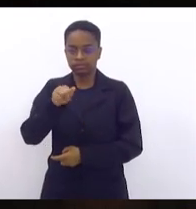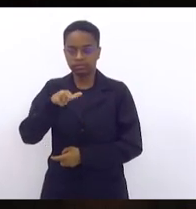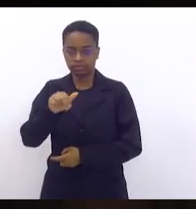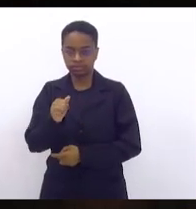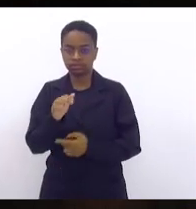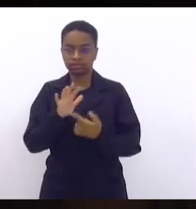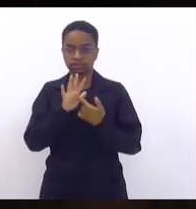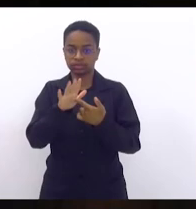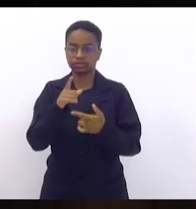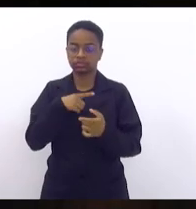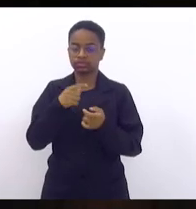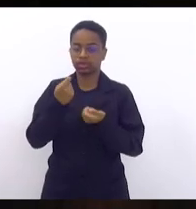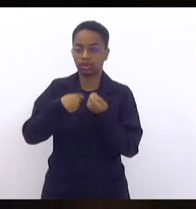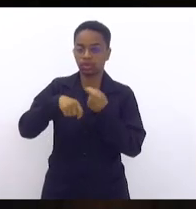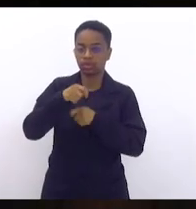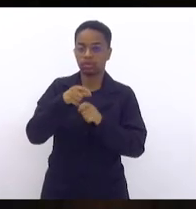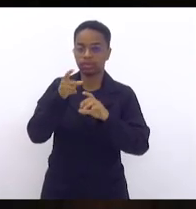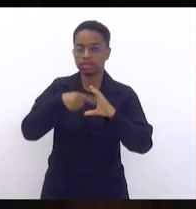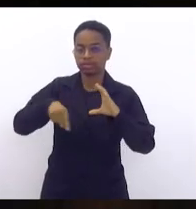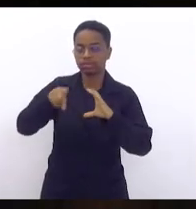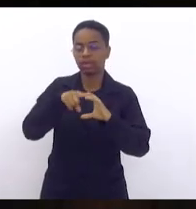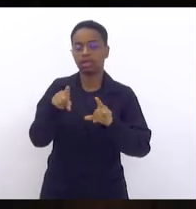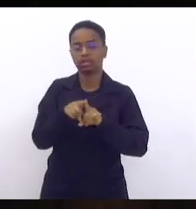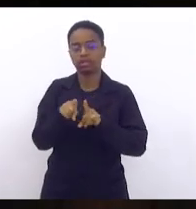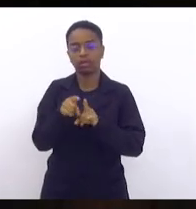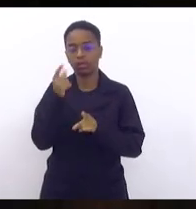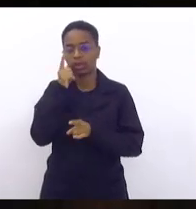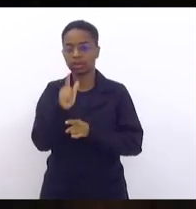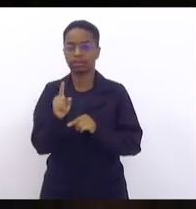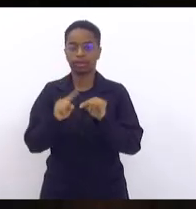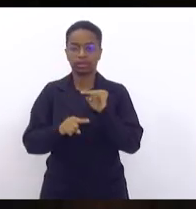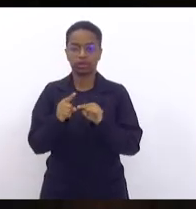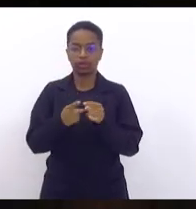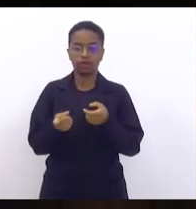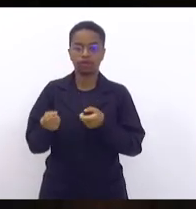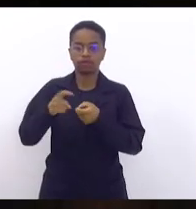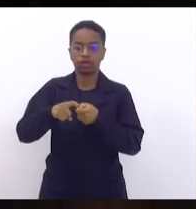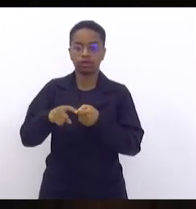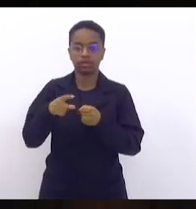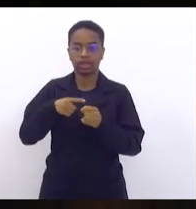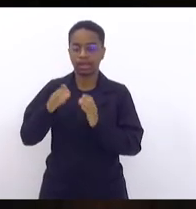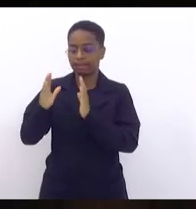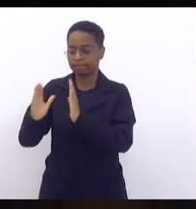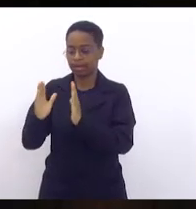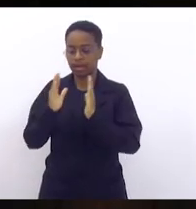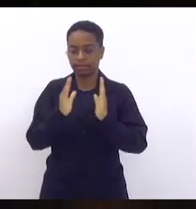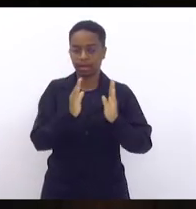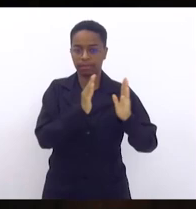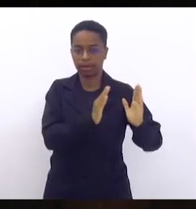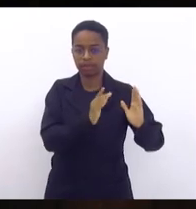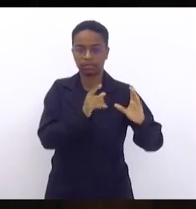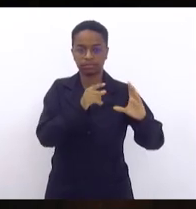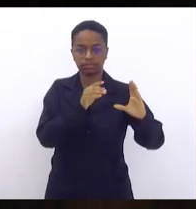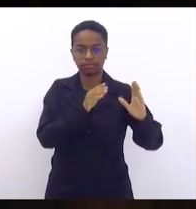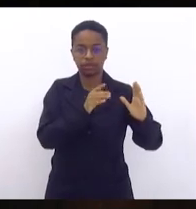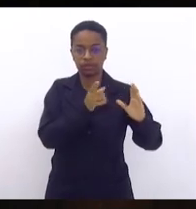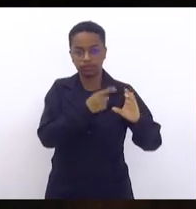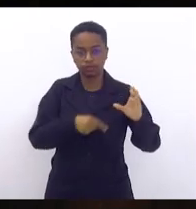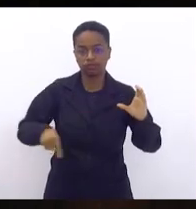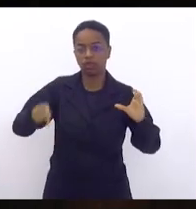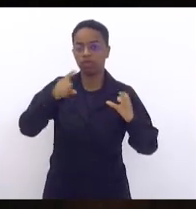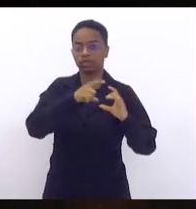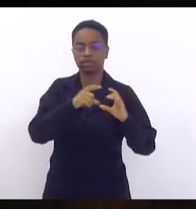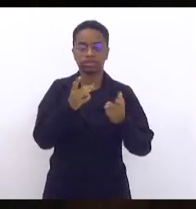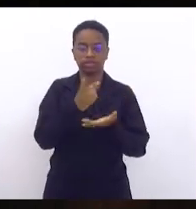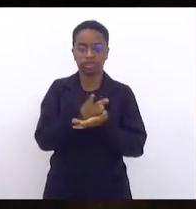e vai fazer com que esse produto retorne ao ciclo produtivo então pensar plástico pensar